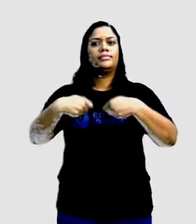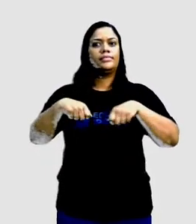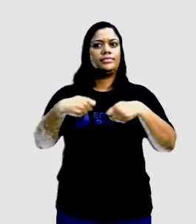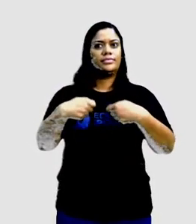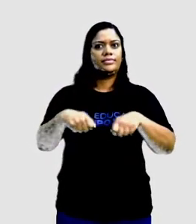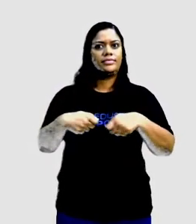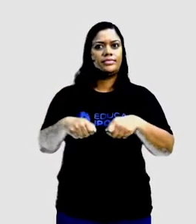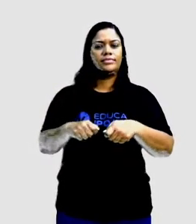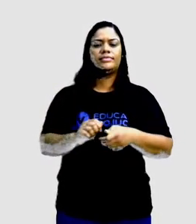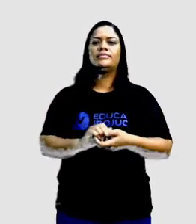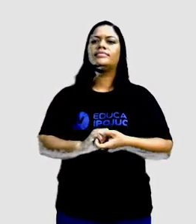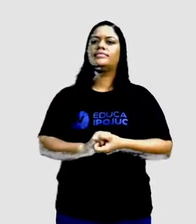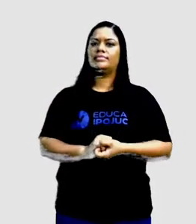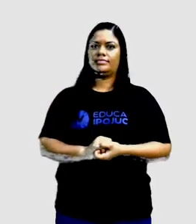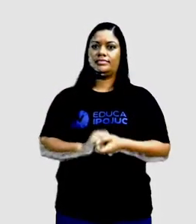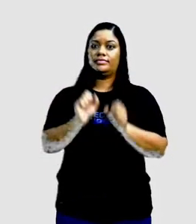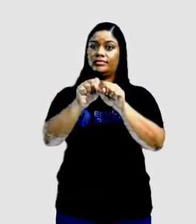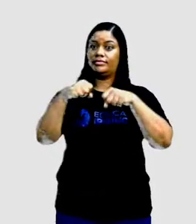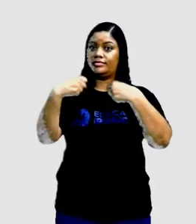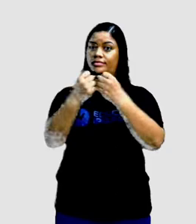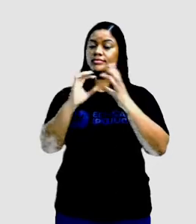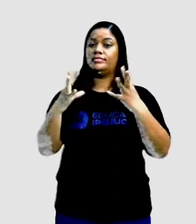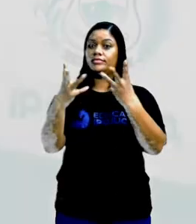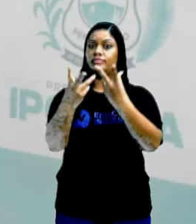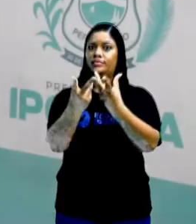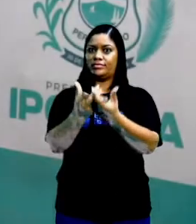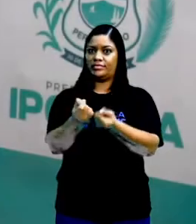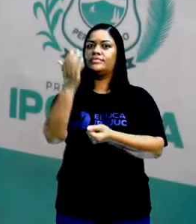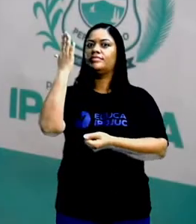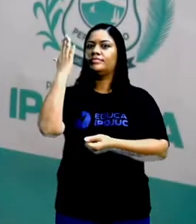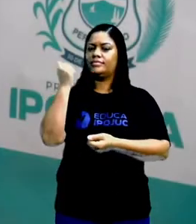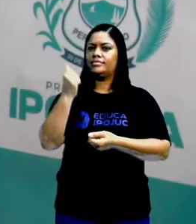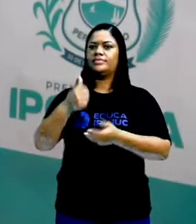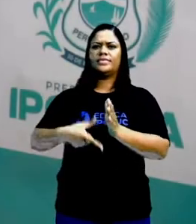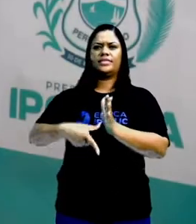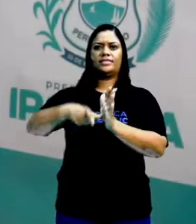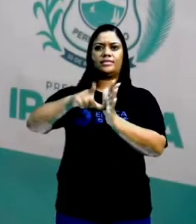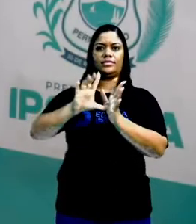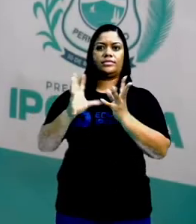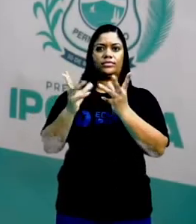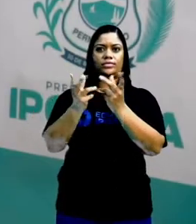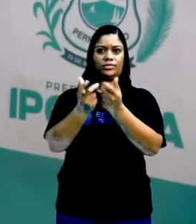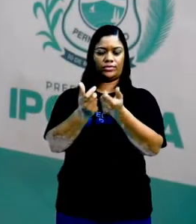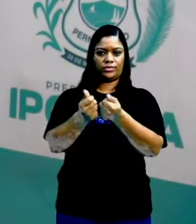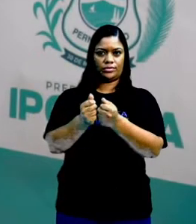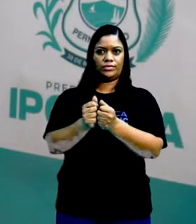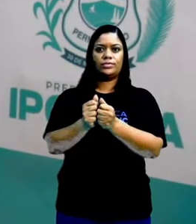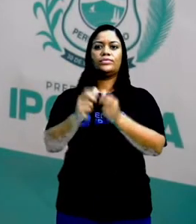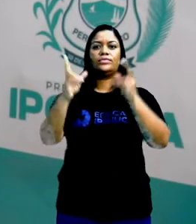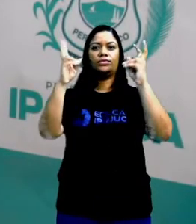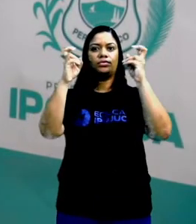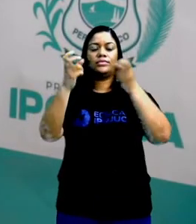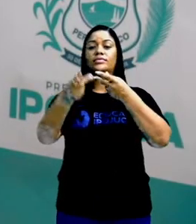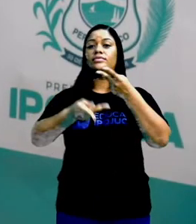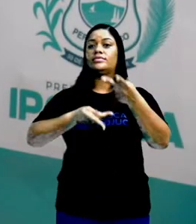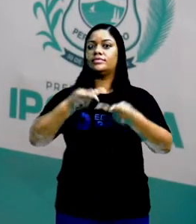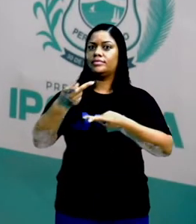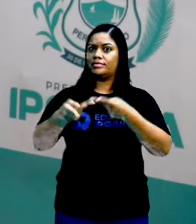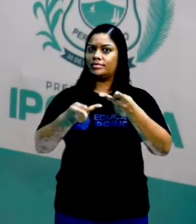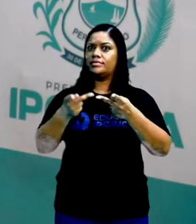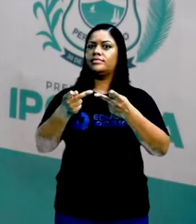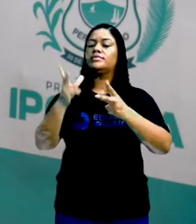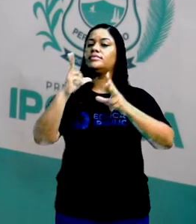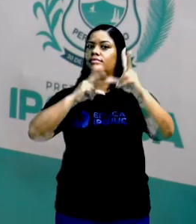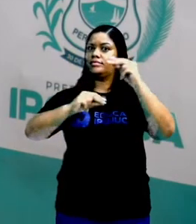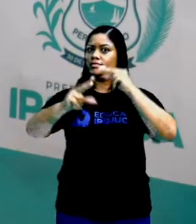e precisa ser de interesse social. Então veja que anteriormente todos esses temas que eu falei são temas polêmicos,